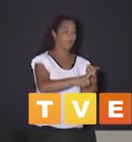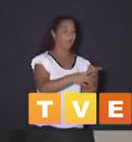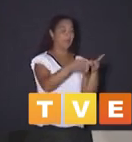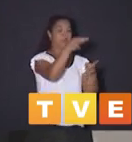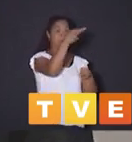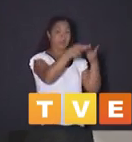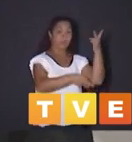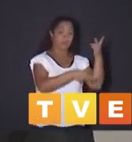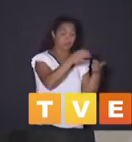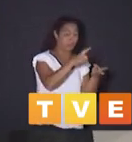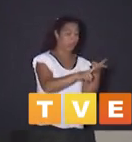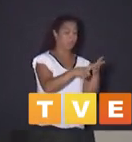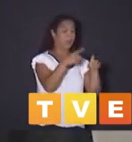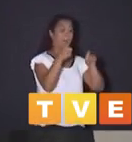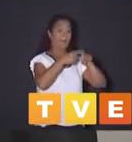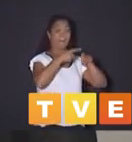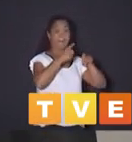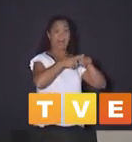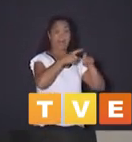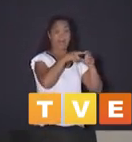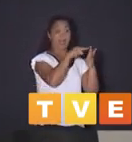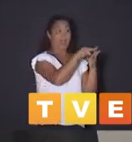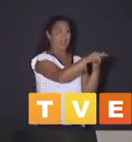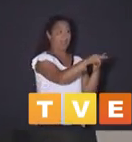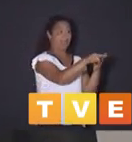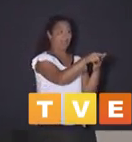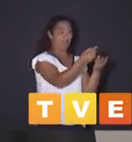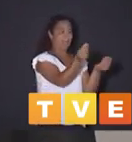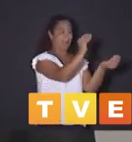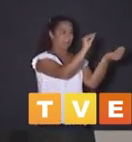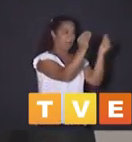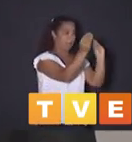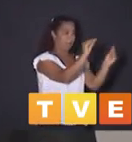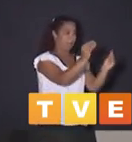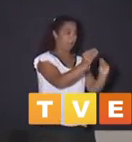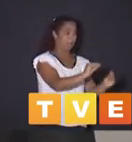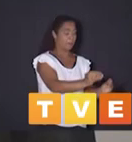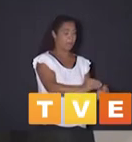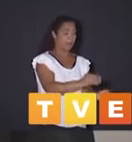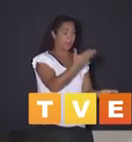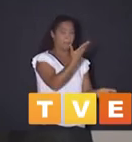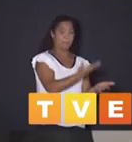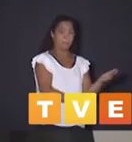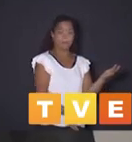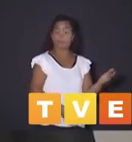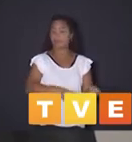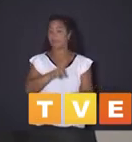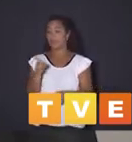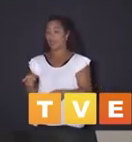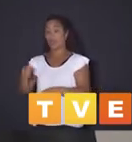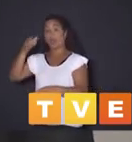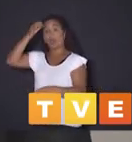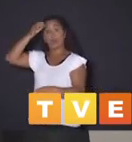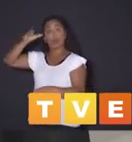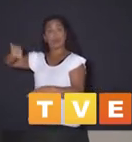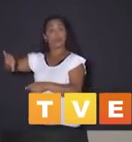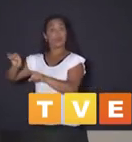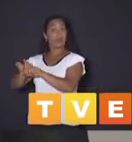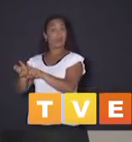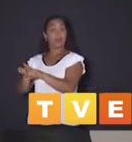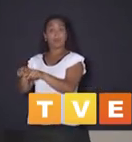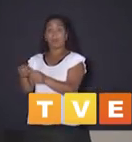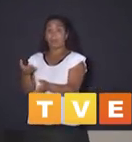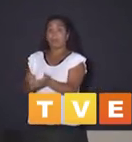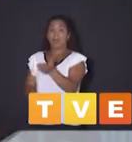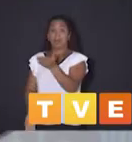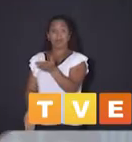sumir enquanto cultura também vai perder a nossa identidade é porque boa parte do que vai ser feito vai ser feito e sistemas que a gente